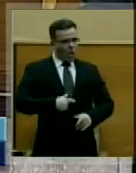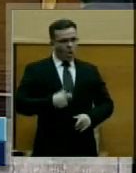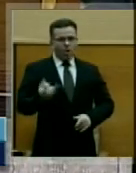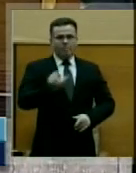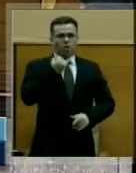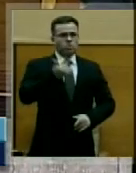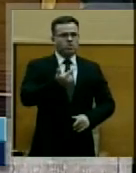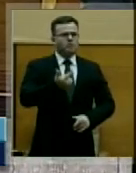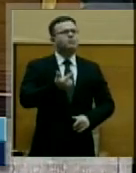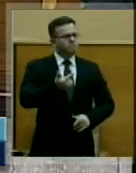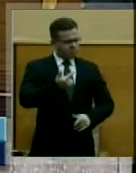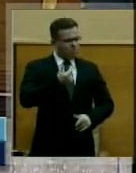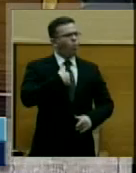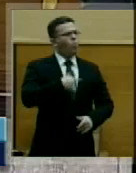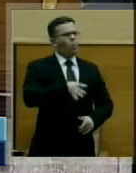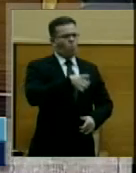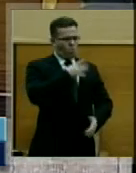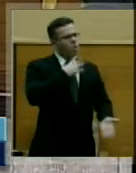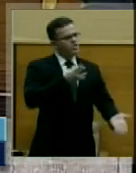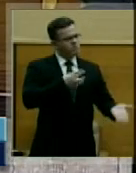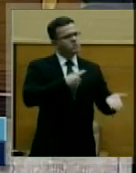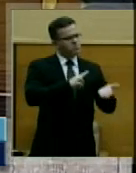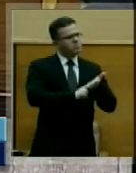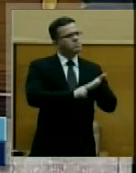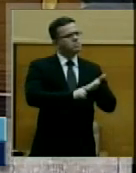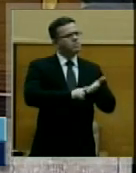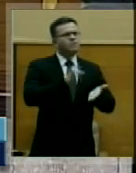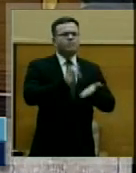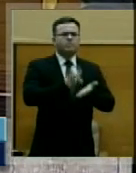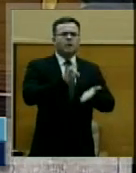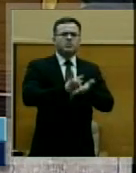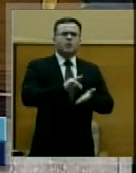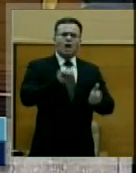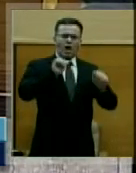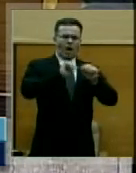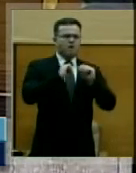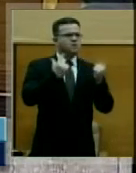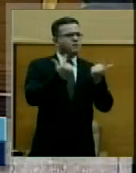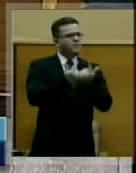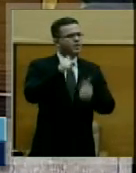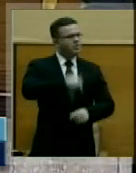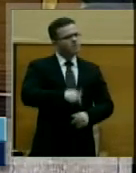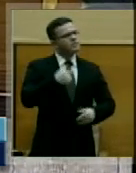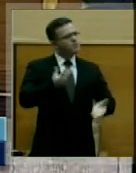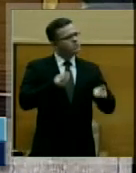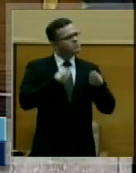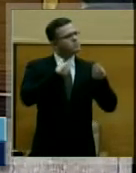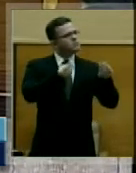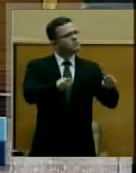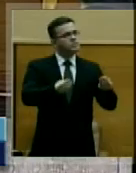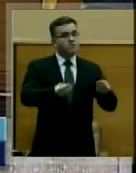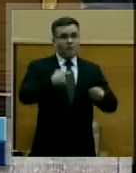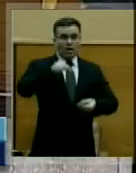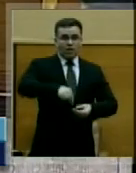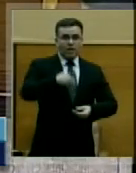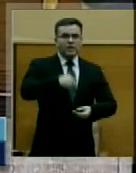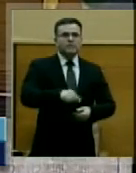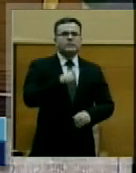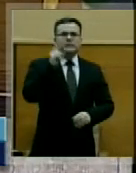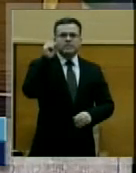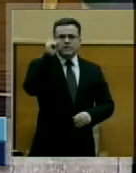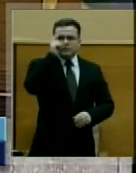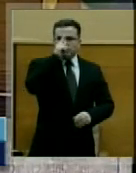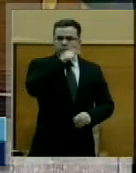a importância desse ato da Assembleia em reconhecer essa fase tão difícil que deve ter